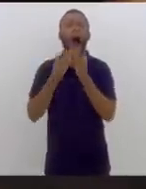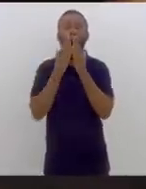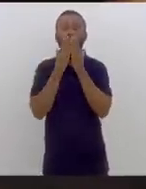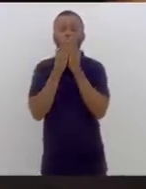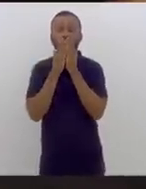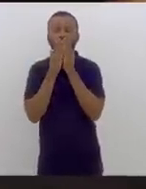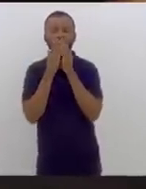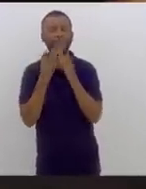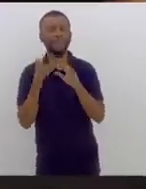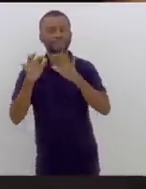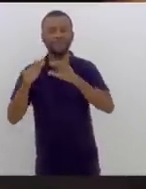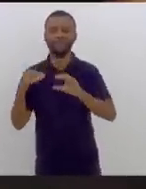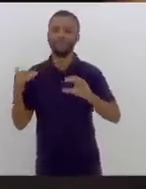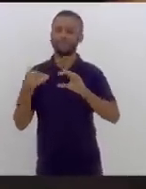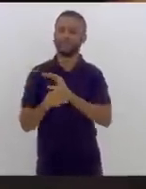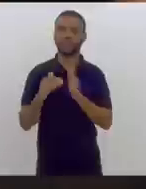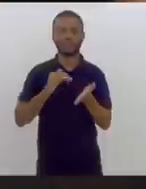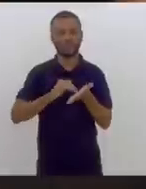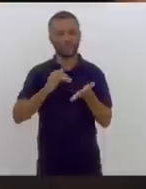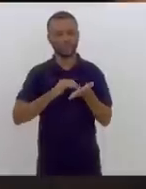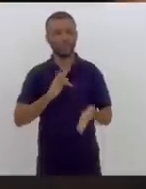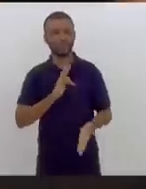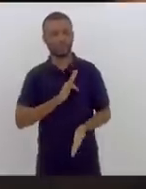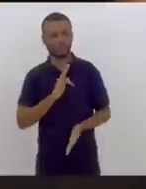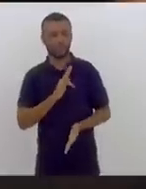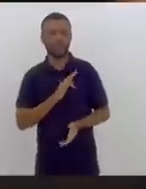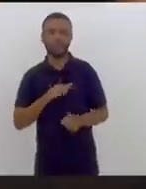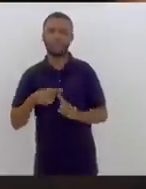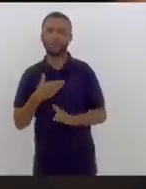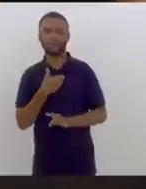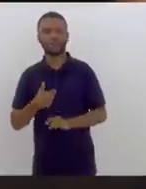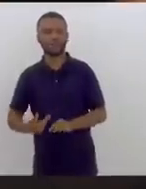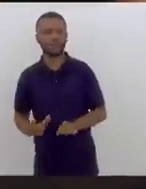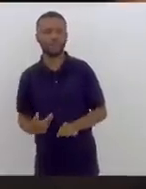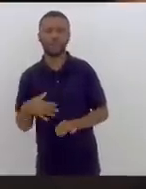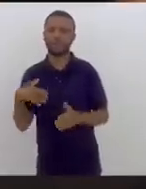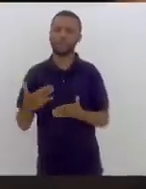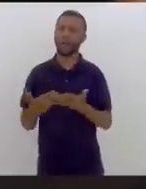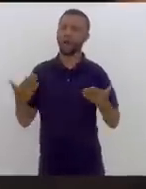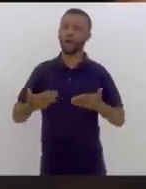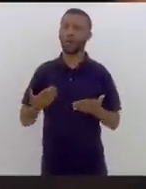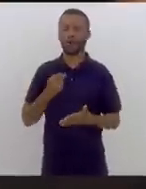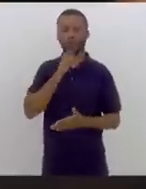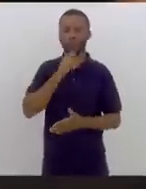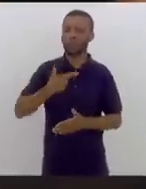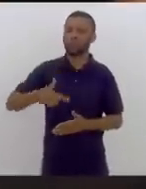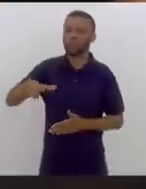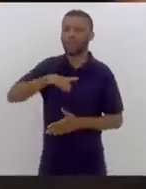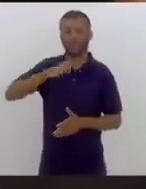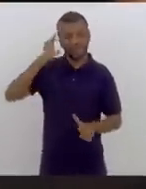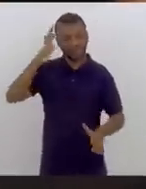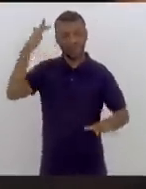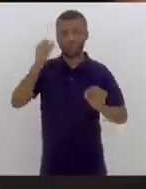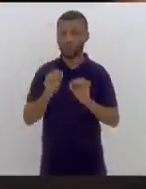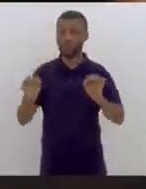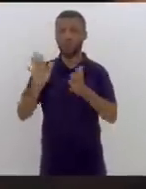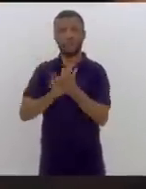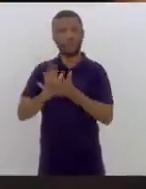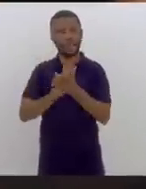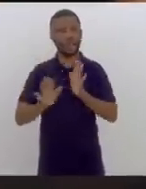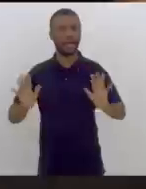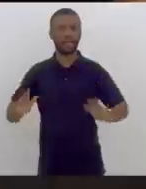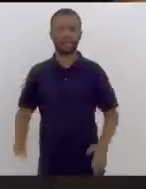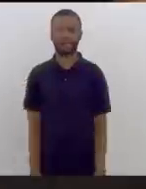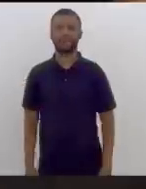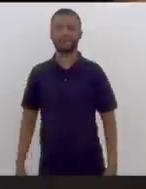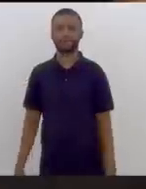ao secretário da PM como o governador e até agora a gente não teve solução para isso volta a